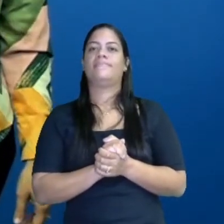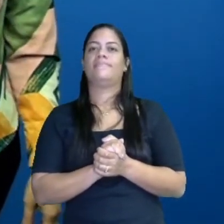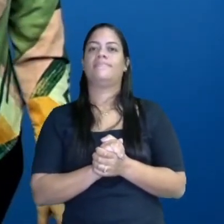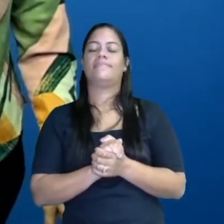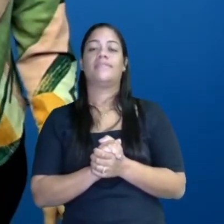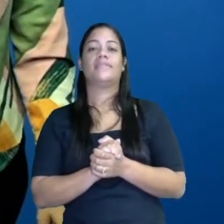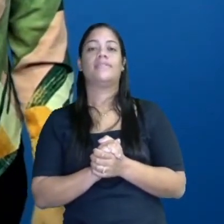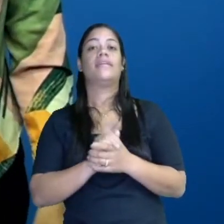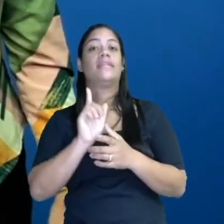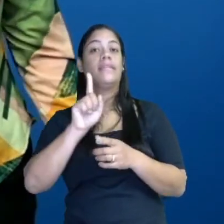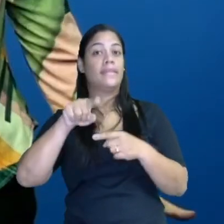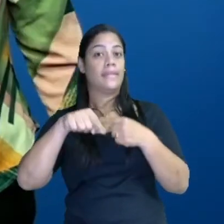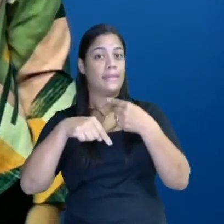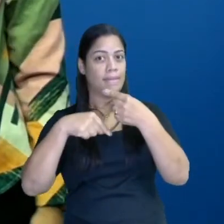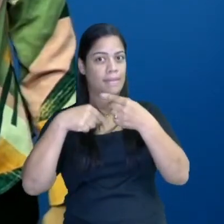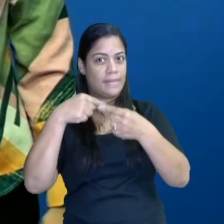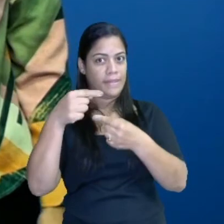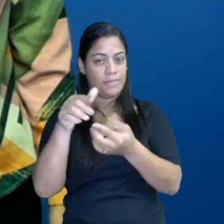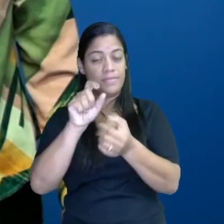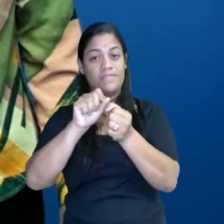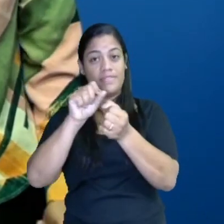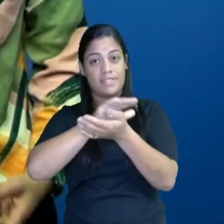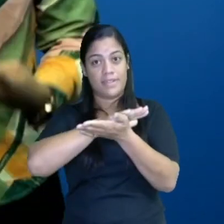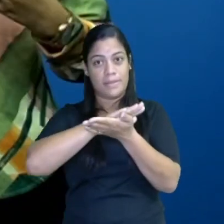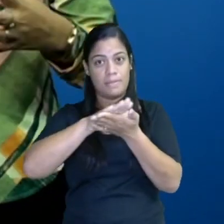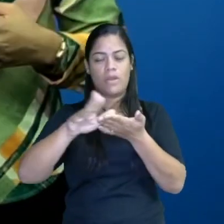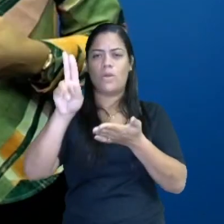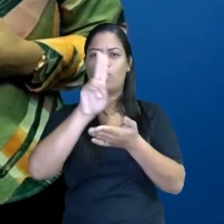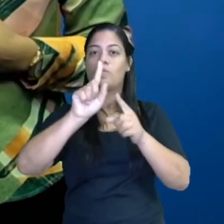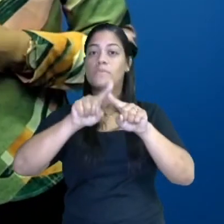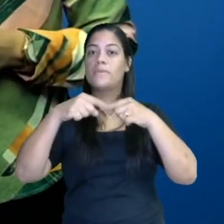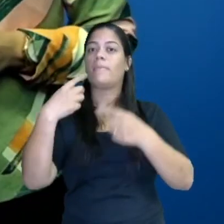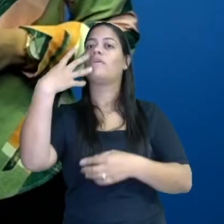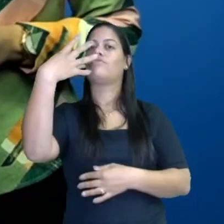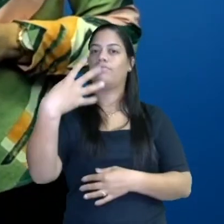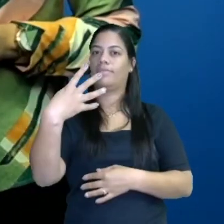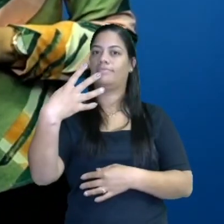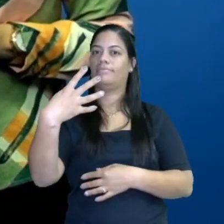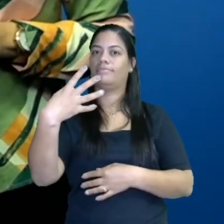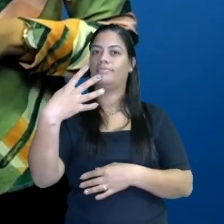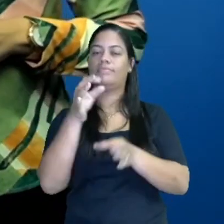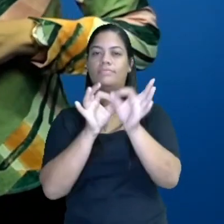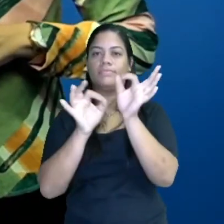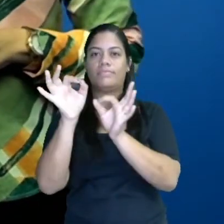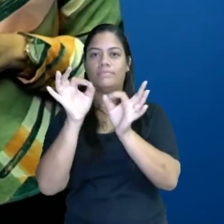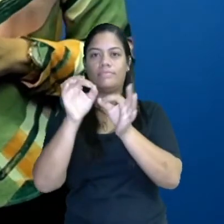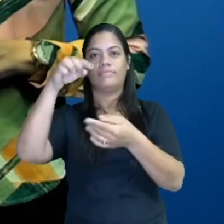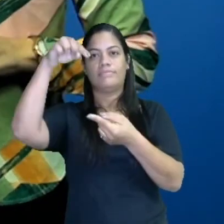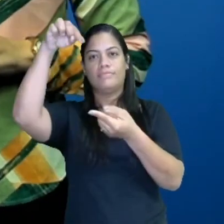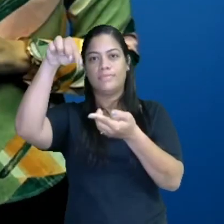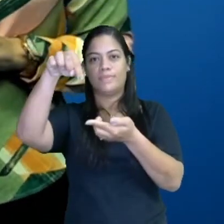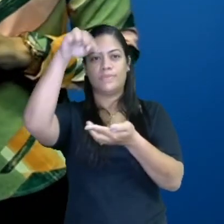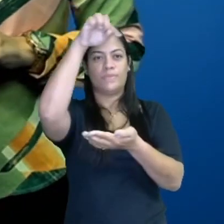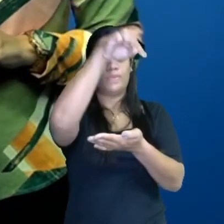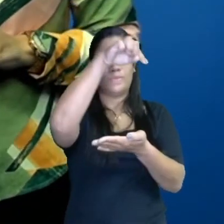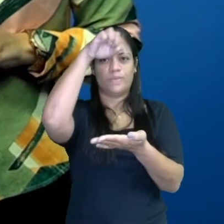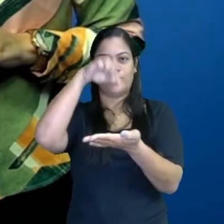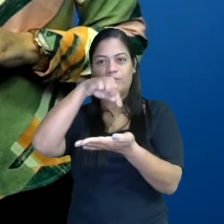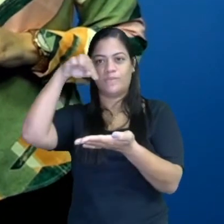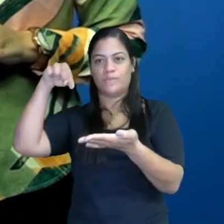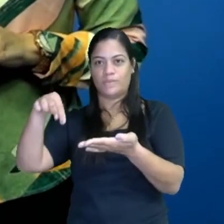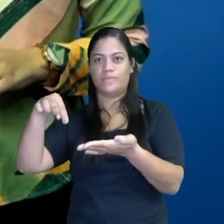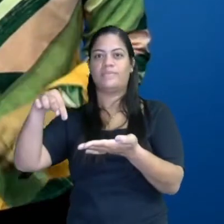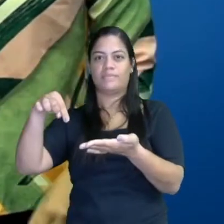Segundo passo, após montar a base, use mais 4 palitos. encaixando um em cada jujuba de